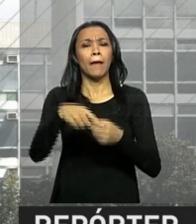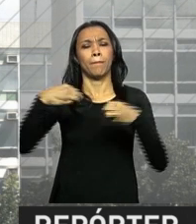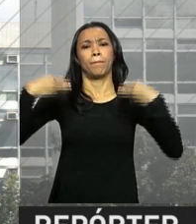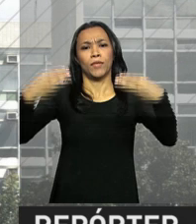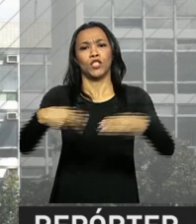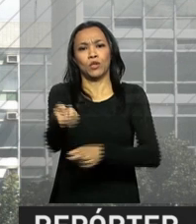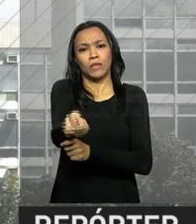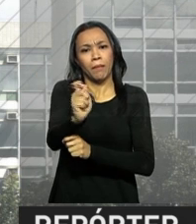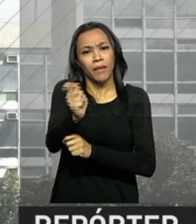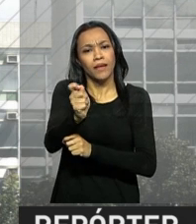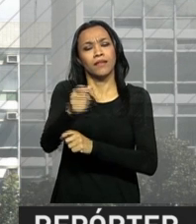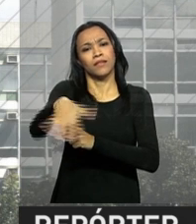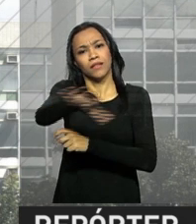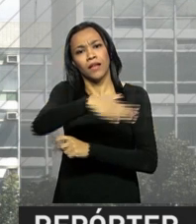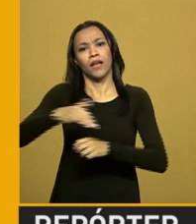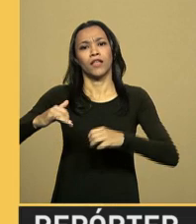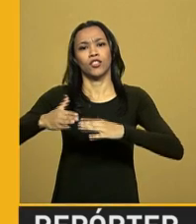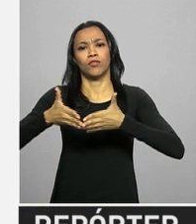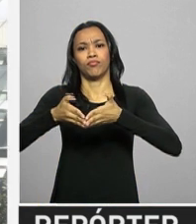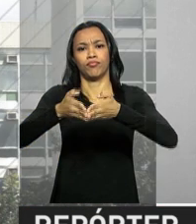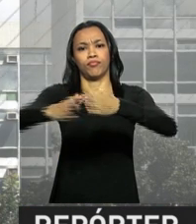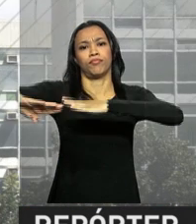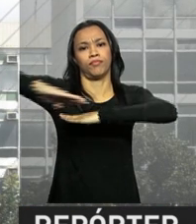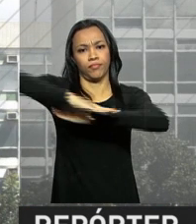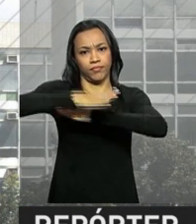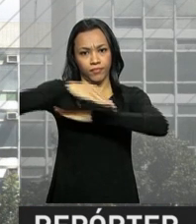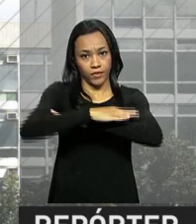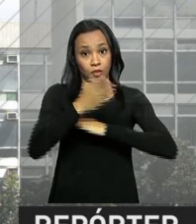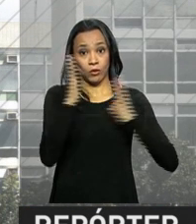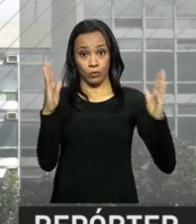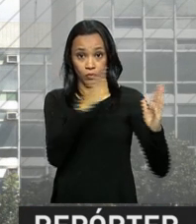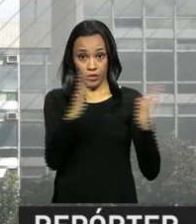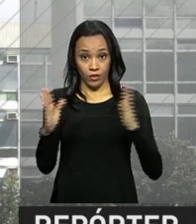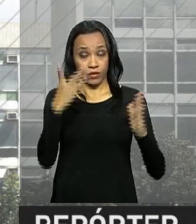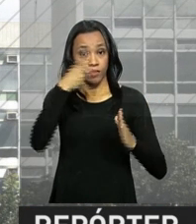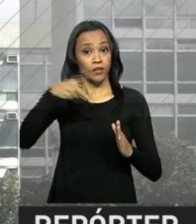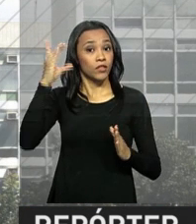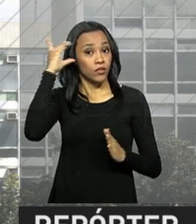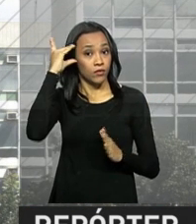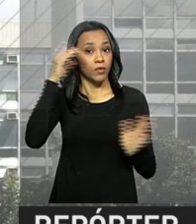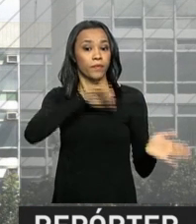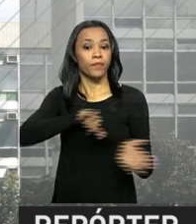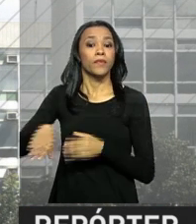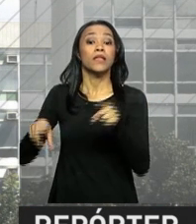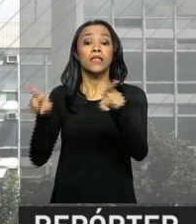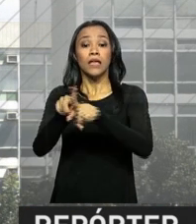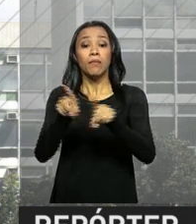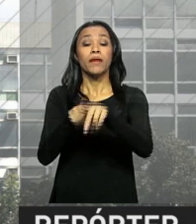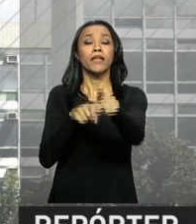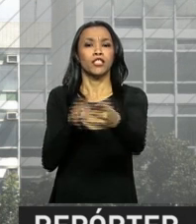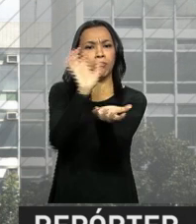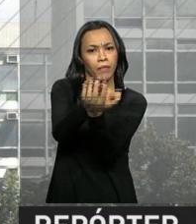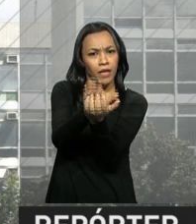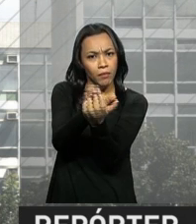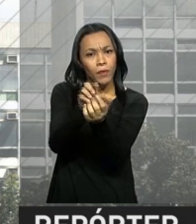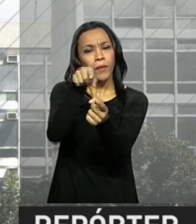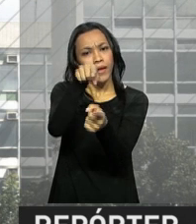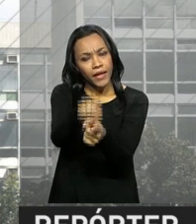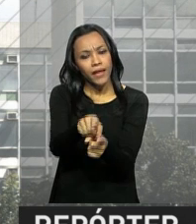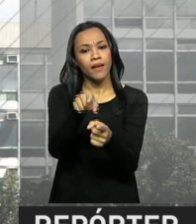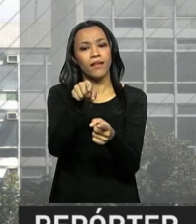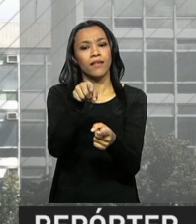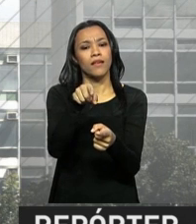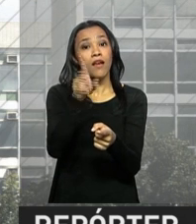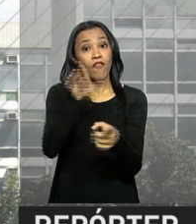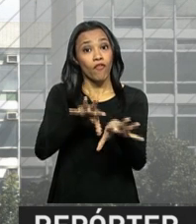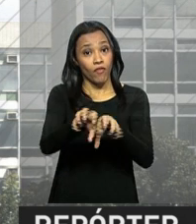dos Portos no governo Dilma. No Ministério de Minas e Energia, assume o deputado federal de Pernambuco, Fernando Bezerra Filho.